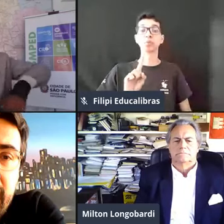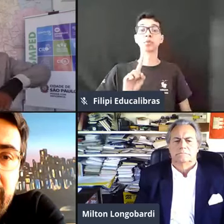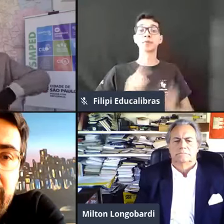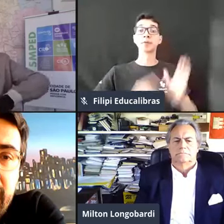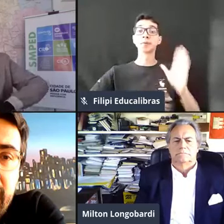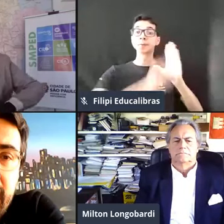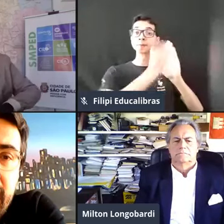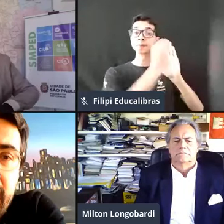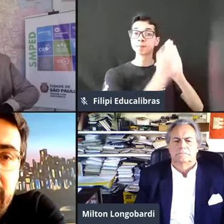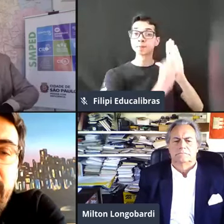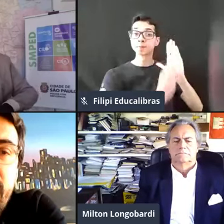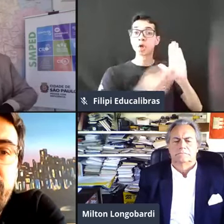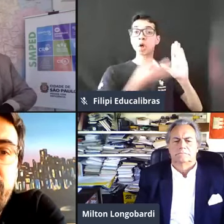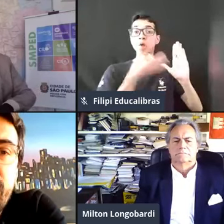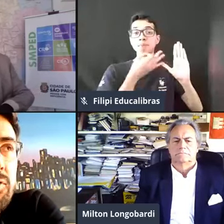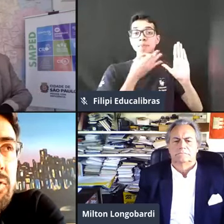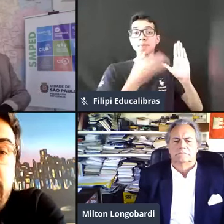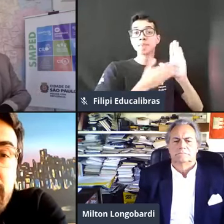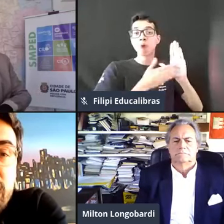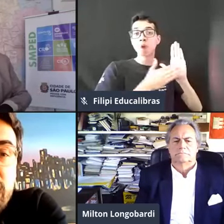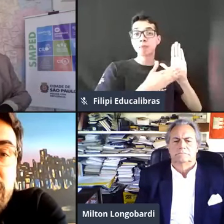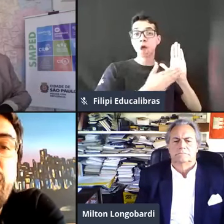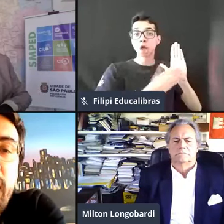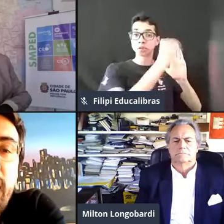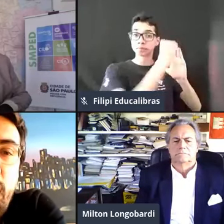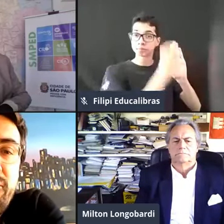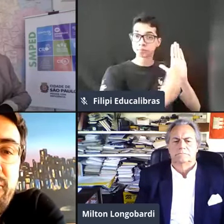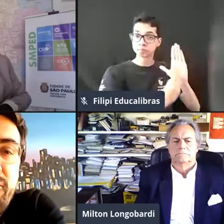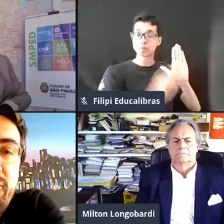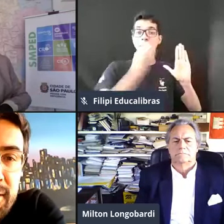gente quer, vamos dizer assim, desenvolver